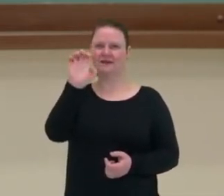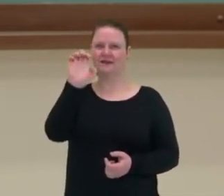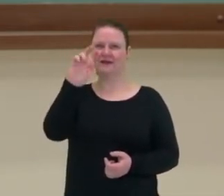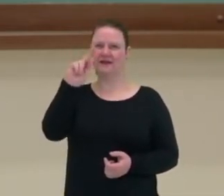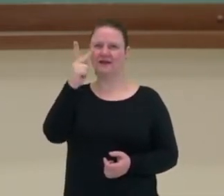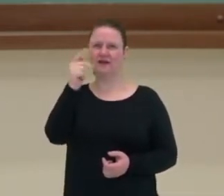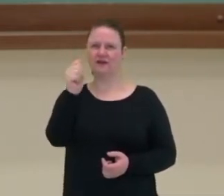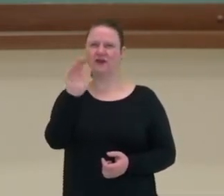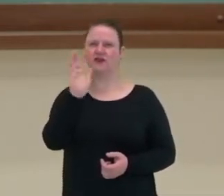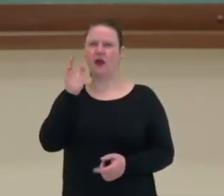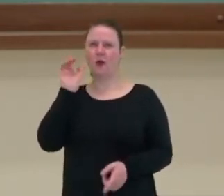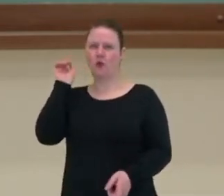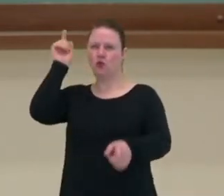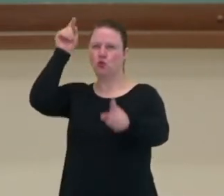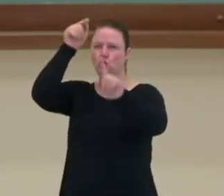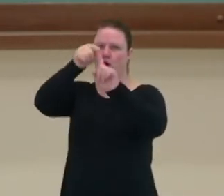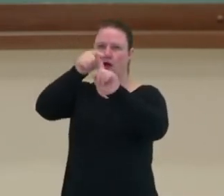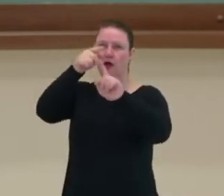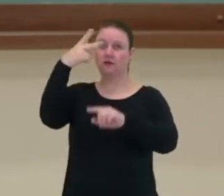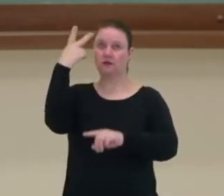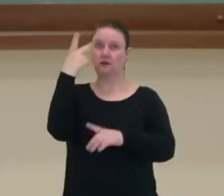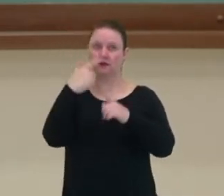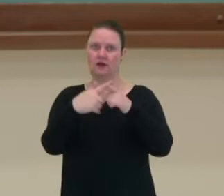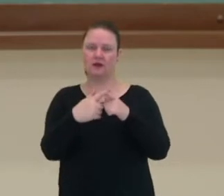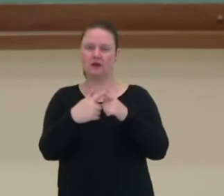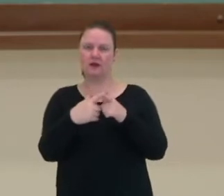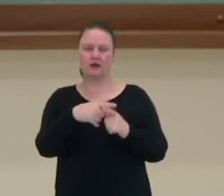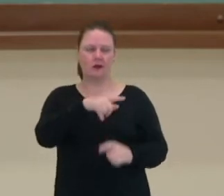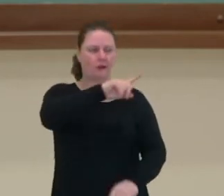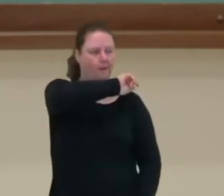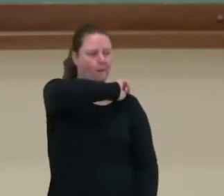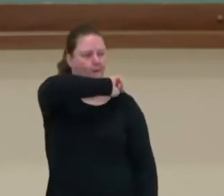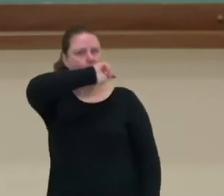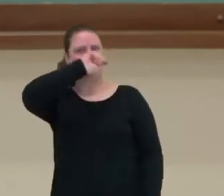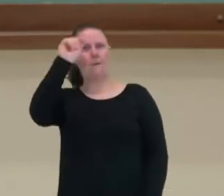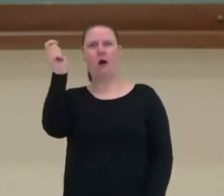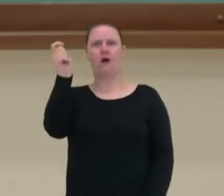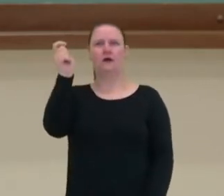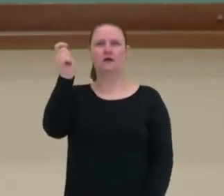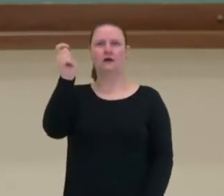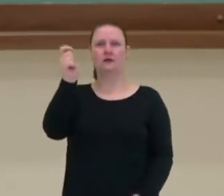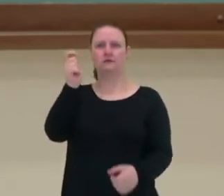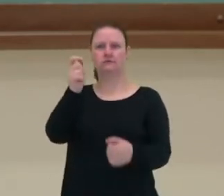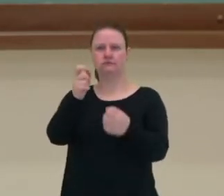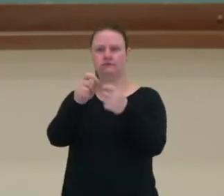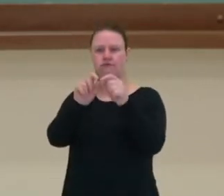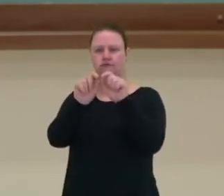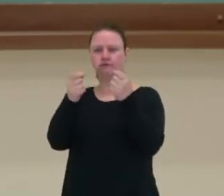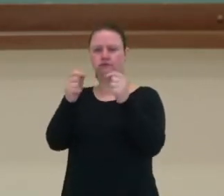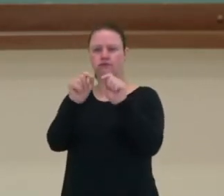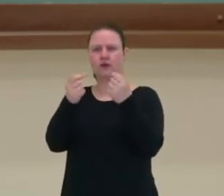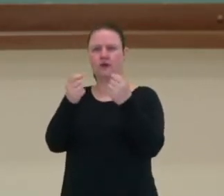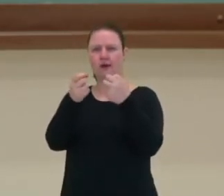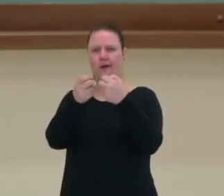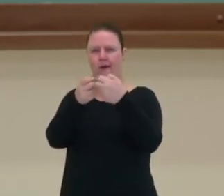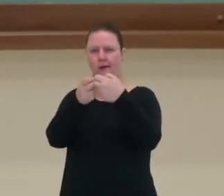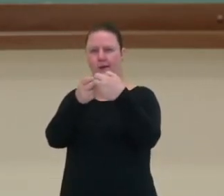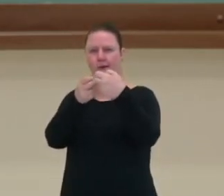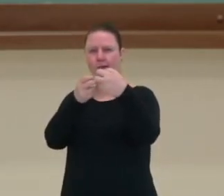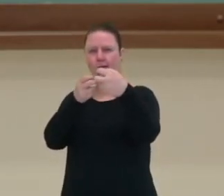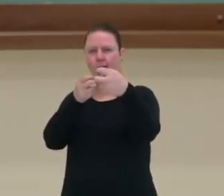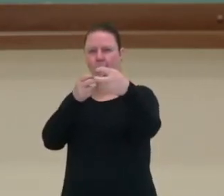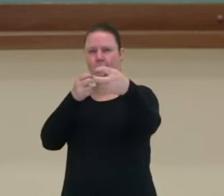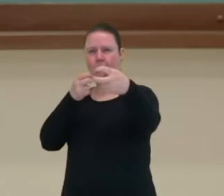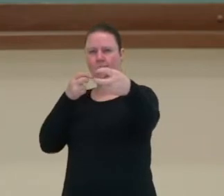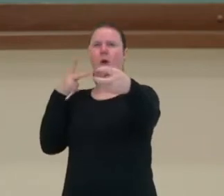já acertou o alvo e a segunda flecha que o arqueiro lança, ele abre aquela flecha que está presa no alvo, né? Parte ela